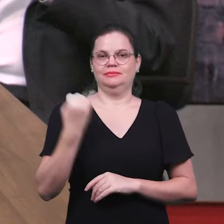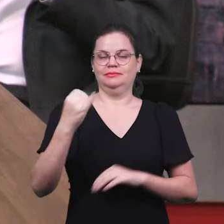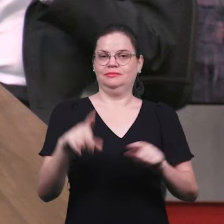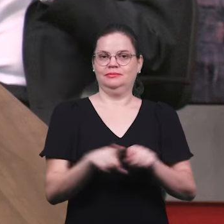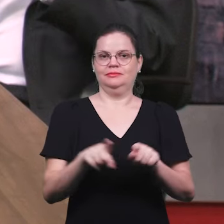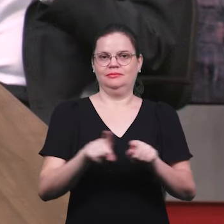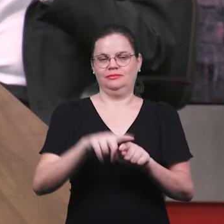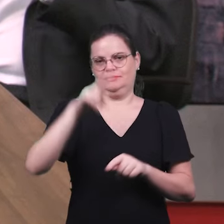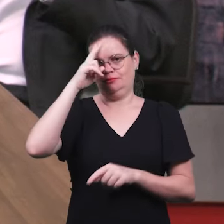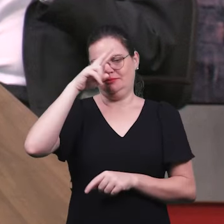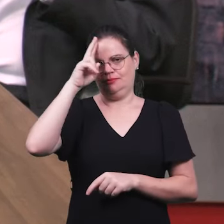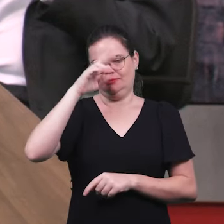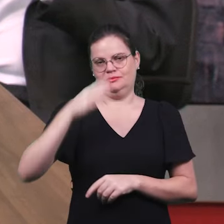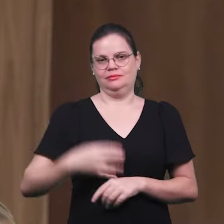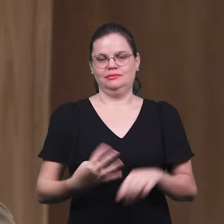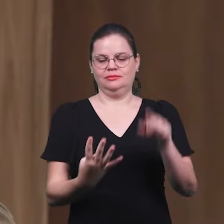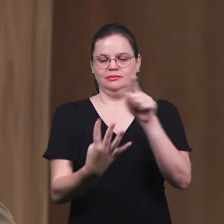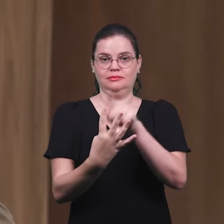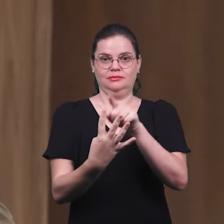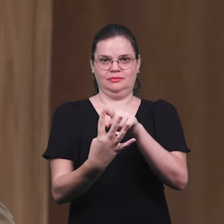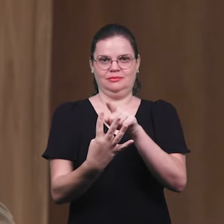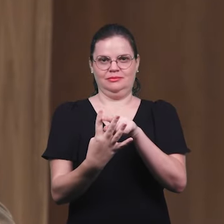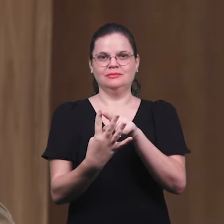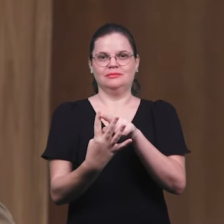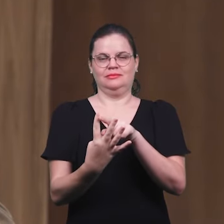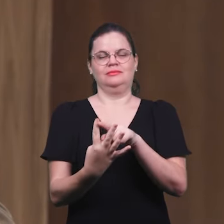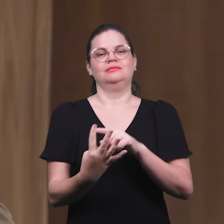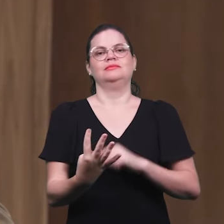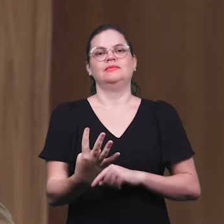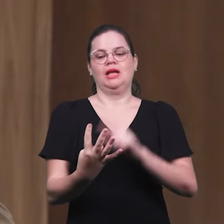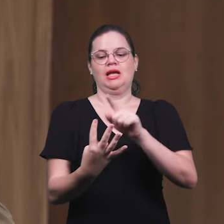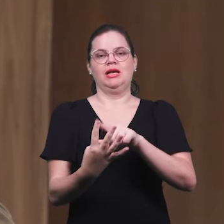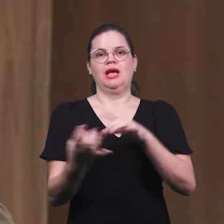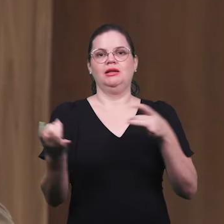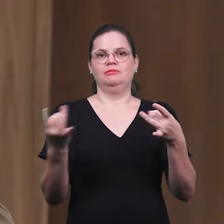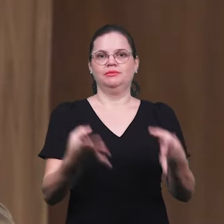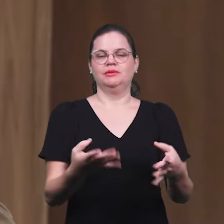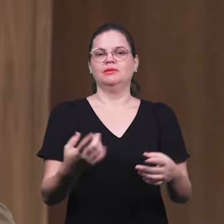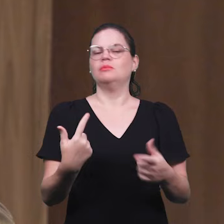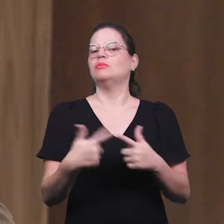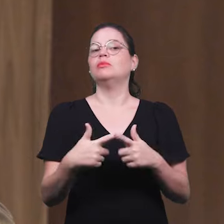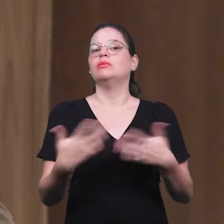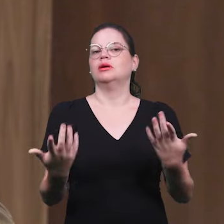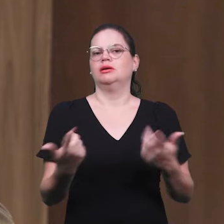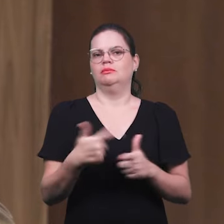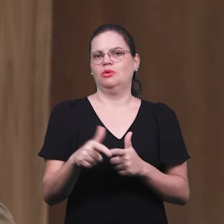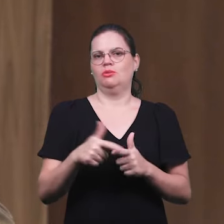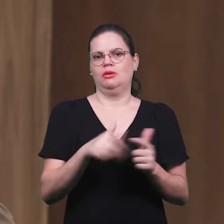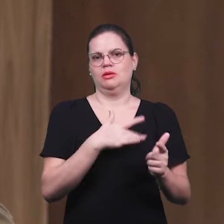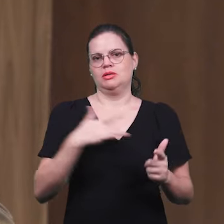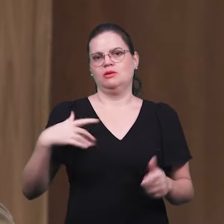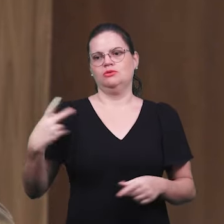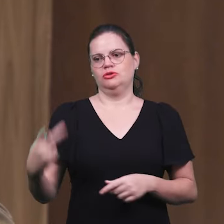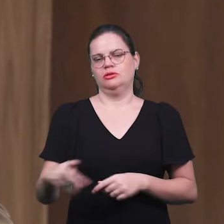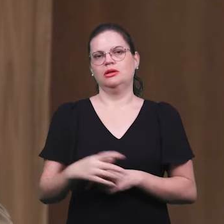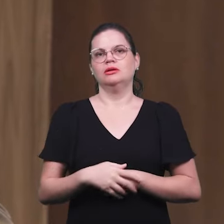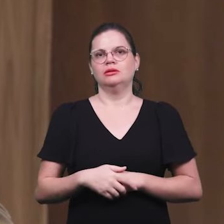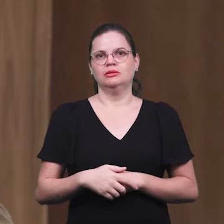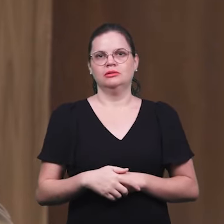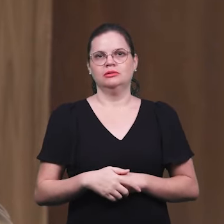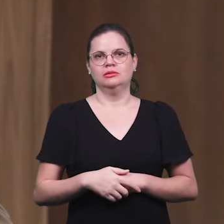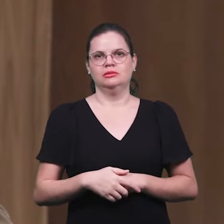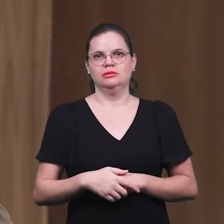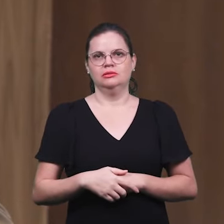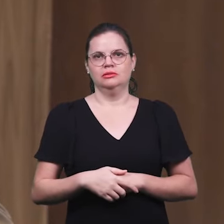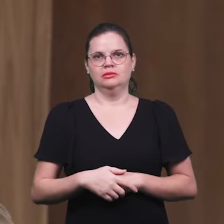menção do Diocleciano, a renúncia dele, a abdicação do cargo, mas por problema de saúde, né? Porque parece que agora o problema exatamente, você sabe qual